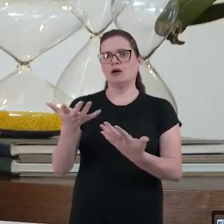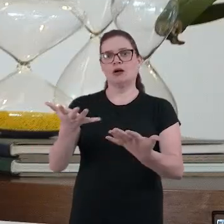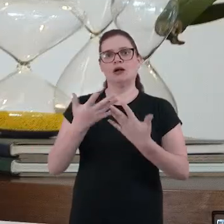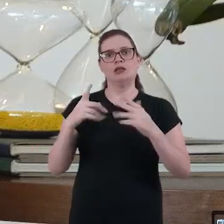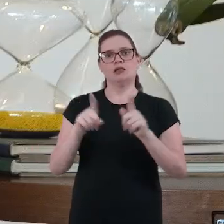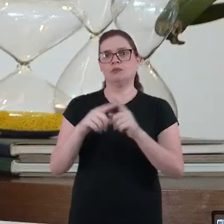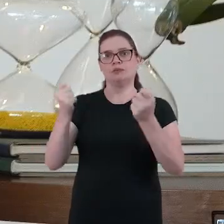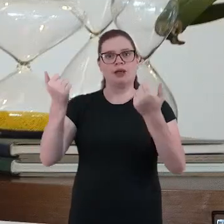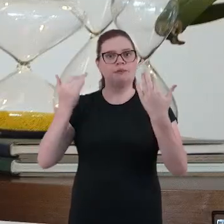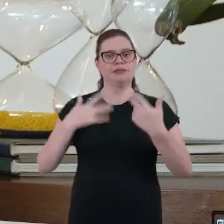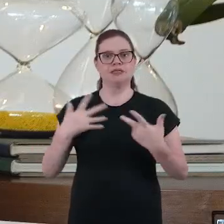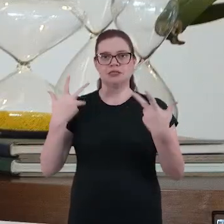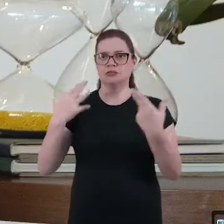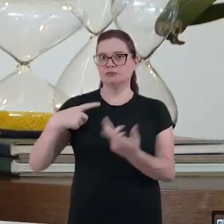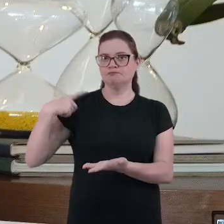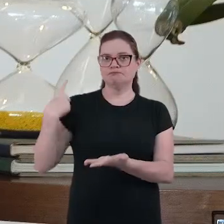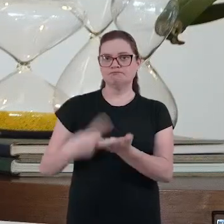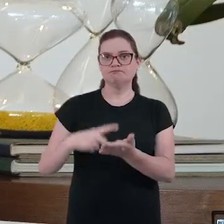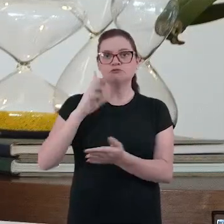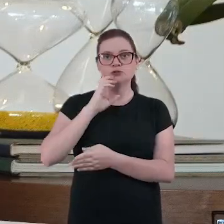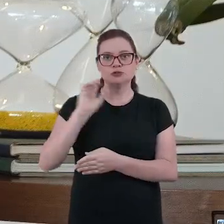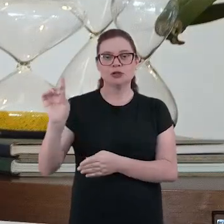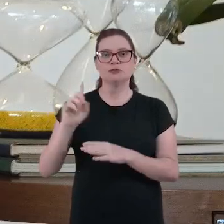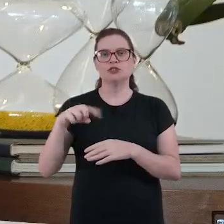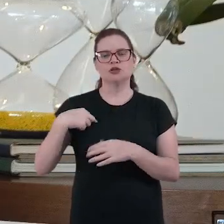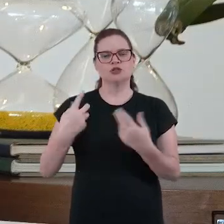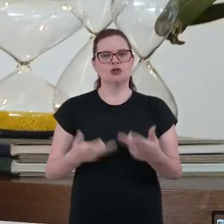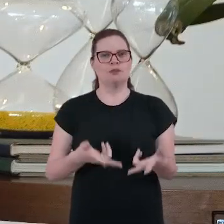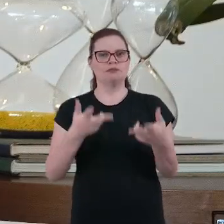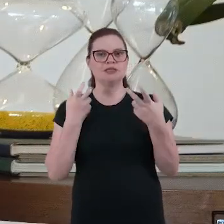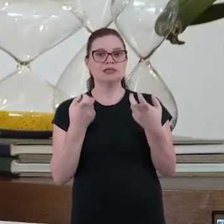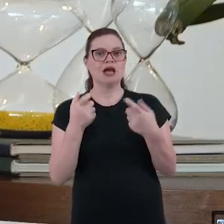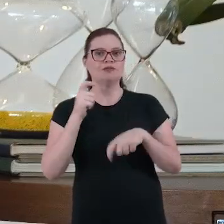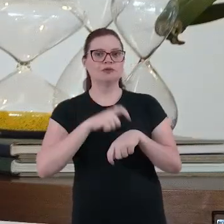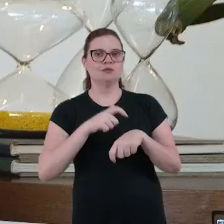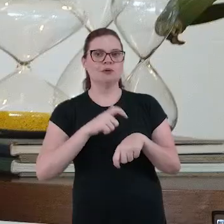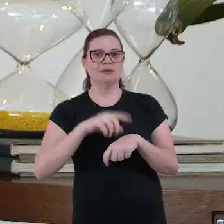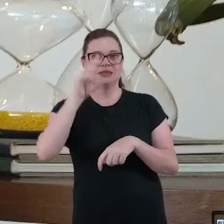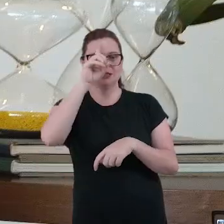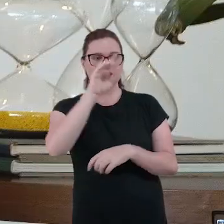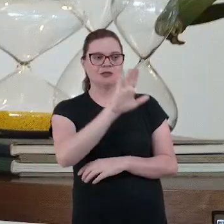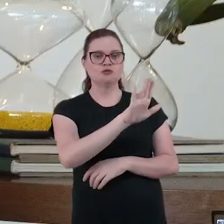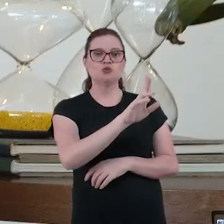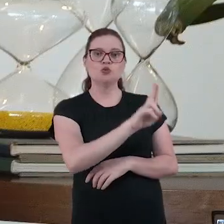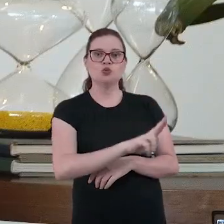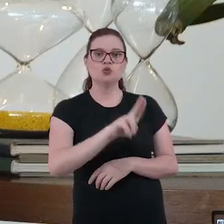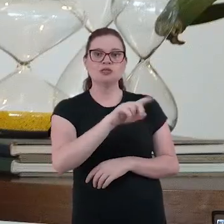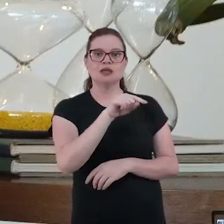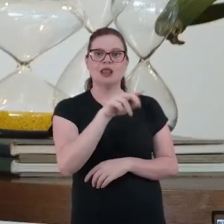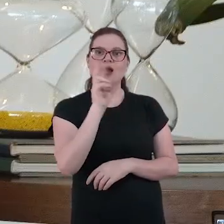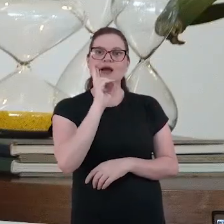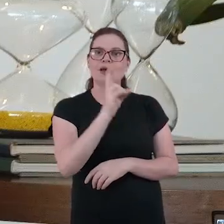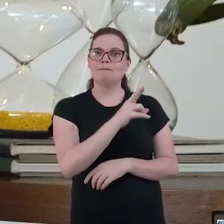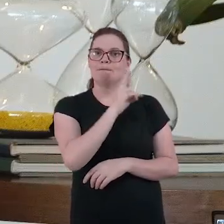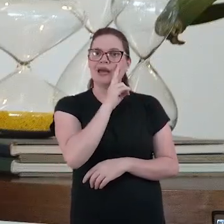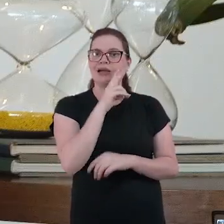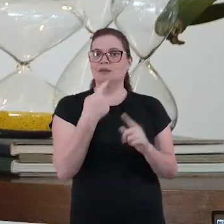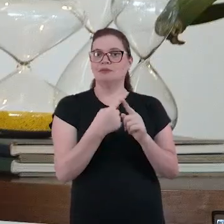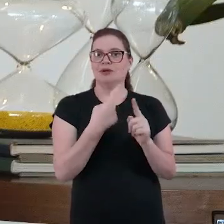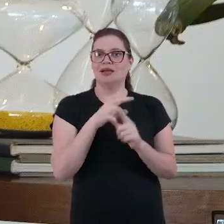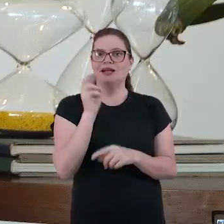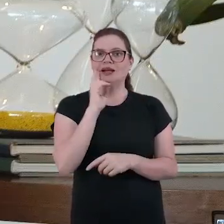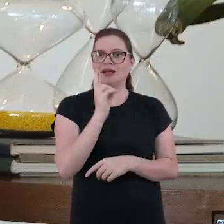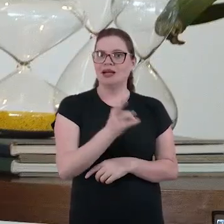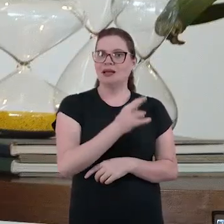lutou por isso, ele lutou por essa bênção. E nós vemos a providência de Deus quando usa a Rebeca, chegamos a falar isso no